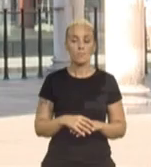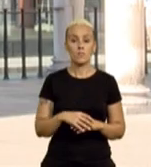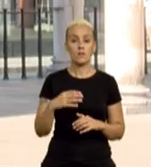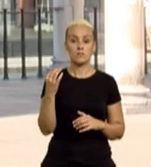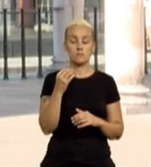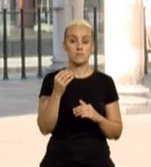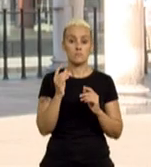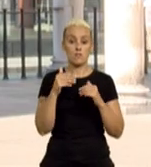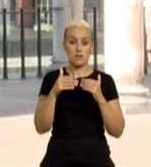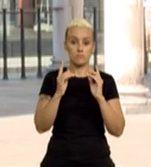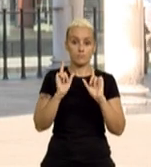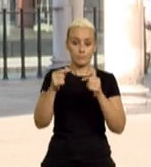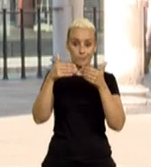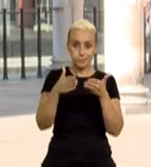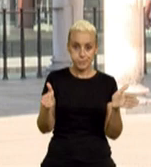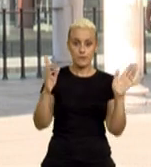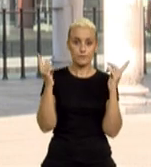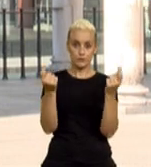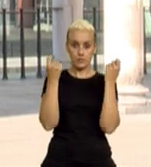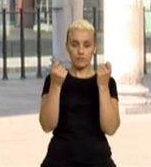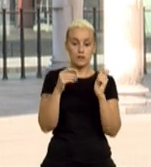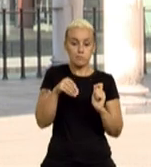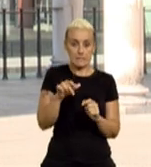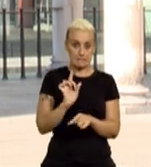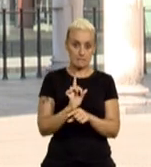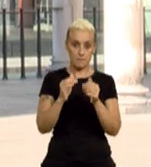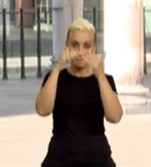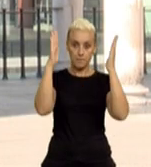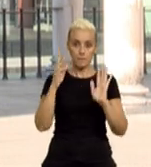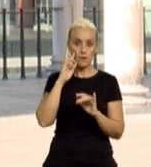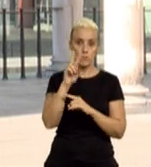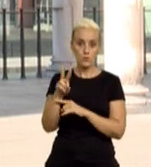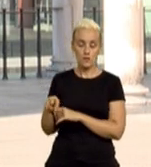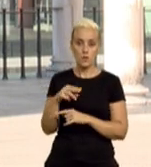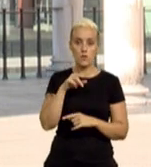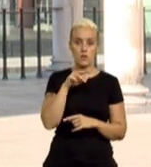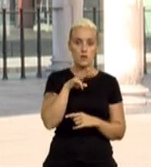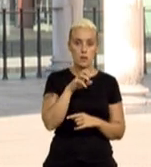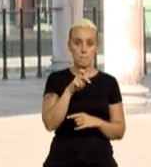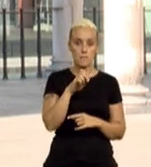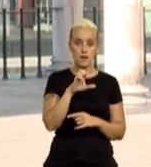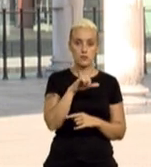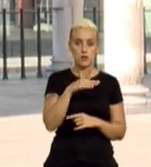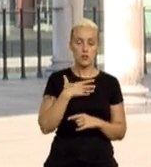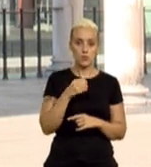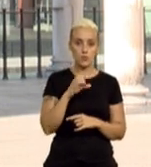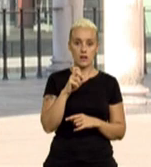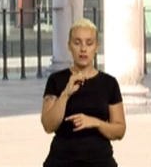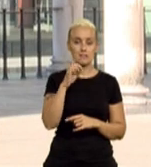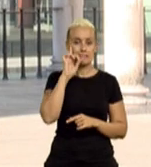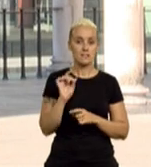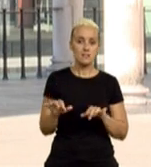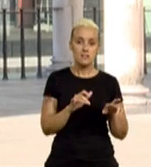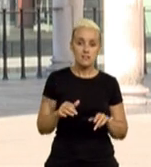O momento inaugural do festival, que tem lugar aqui no Museu Nacional Machado Castro e que tem como protagonistas a